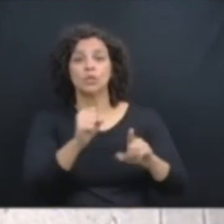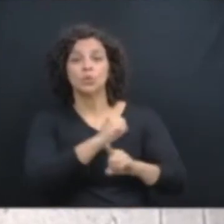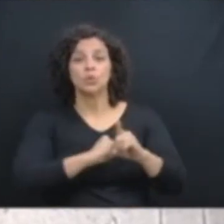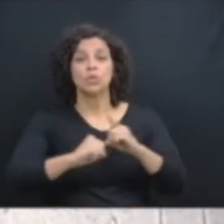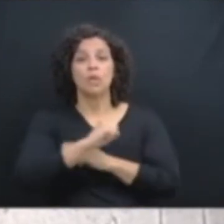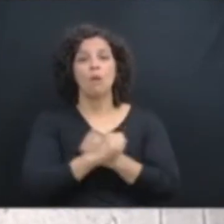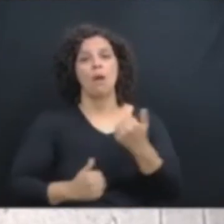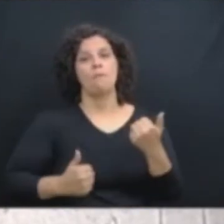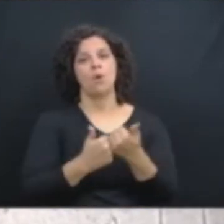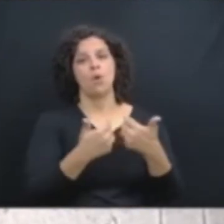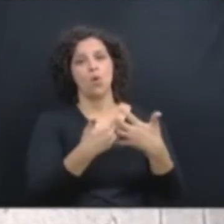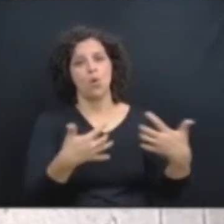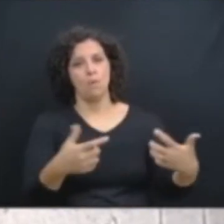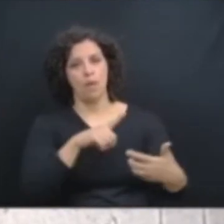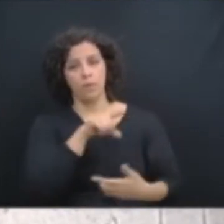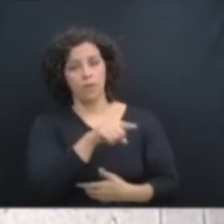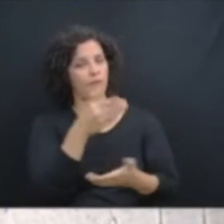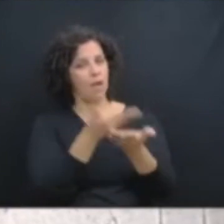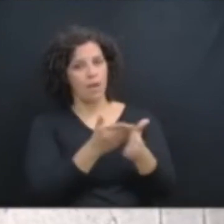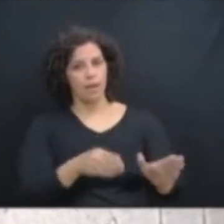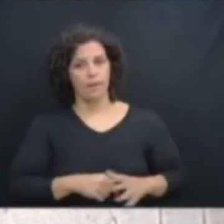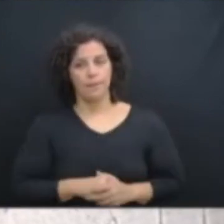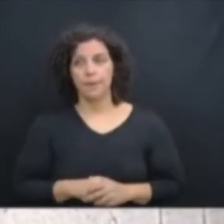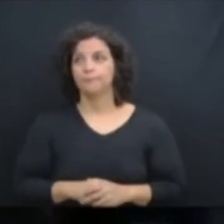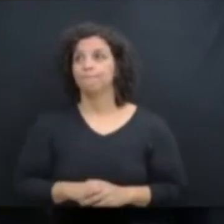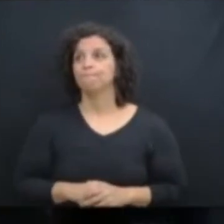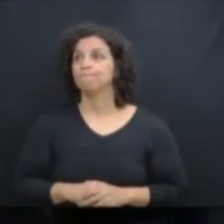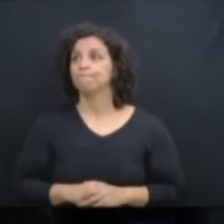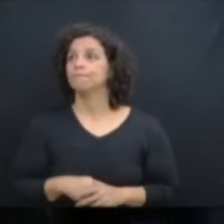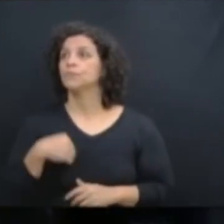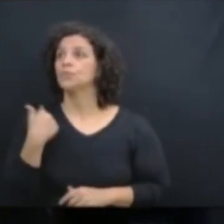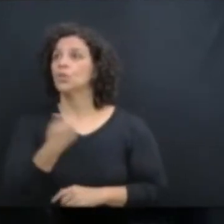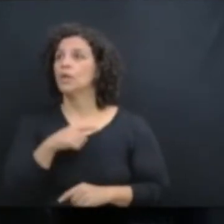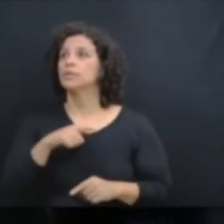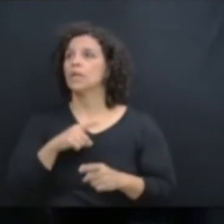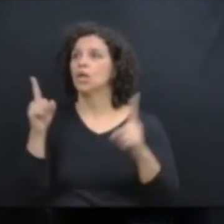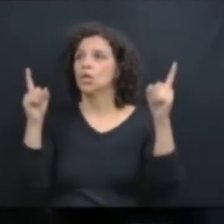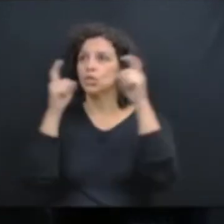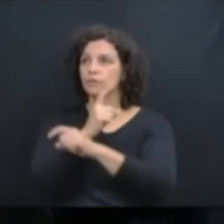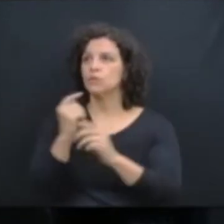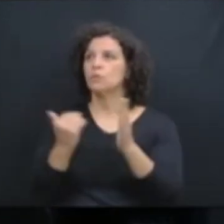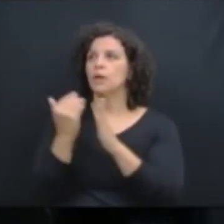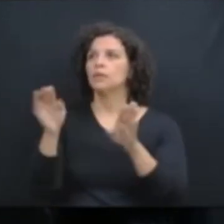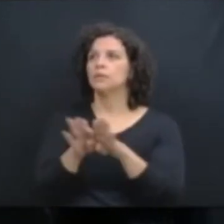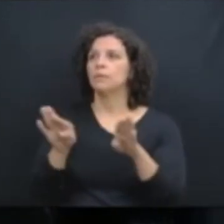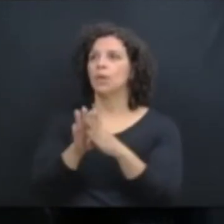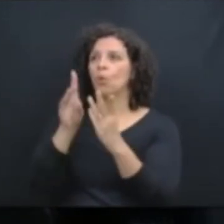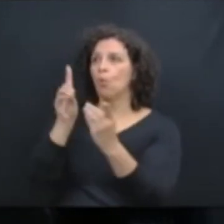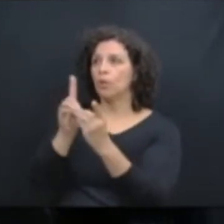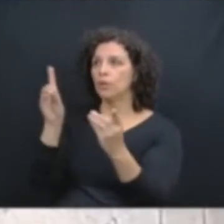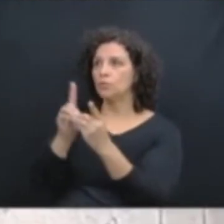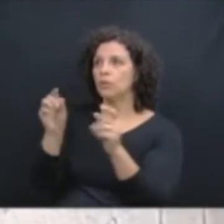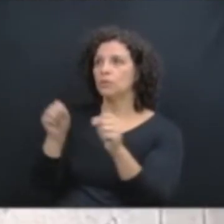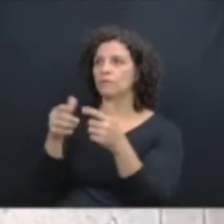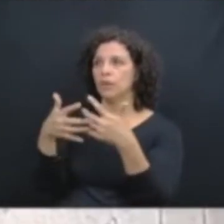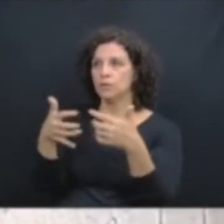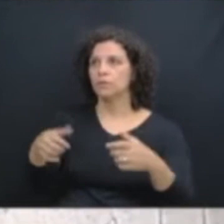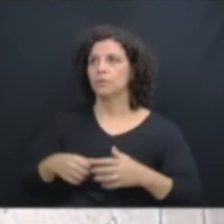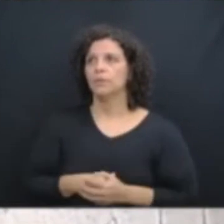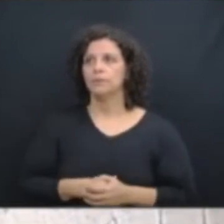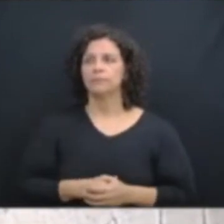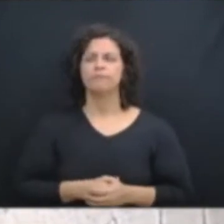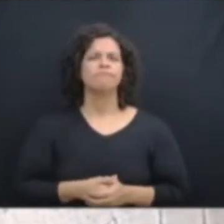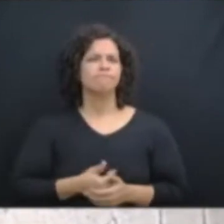sociais praticados pela Copel. Teremos mais dificuldades com o serviço prestado pela Copel.